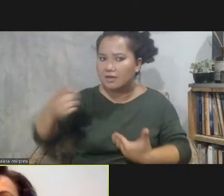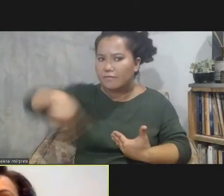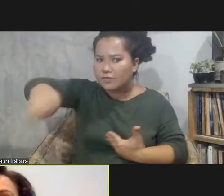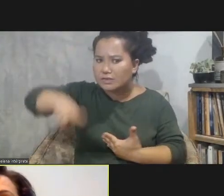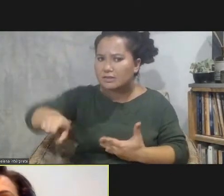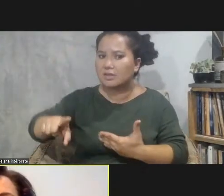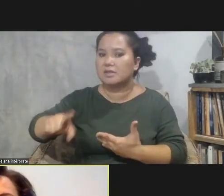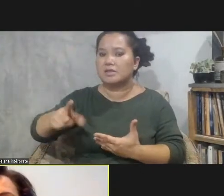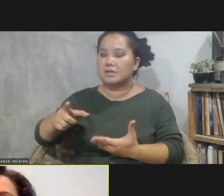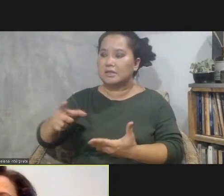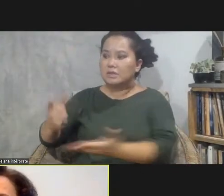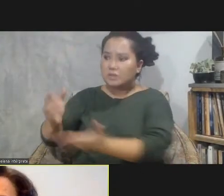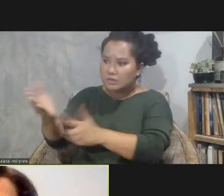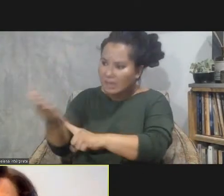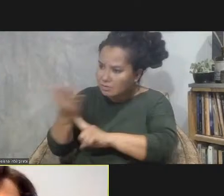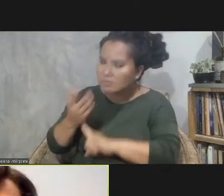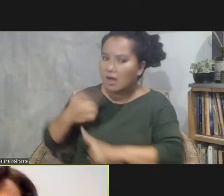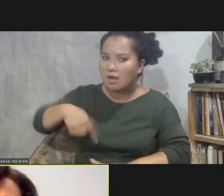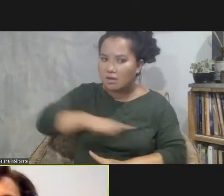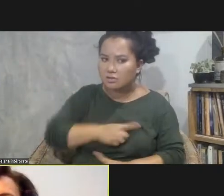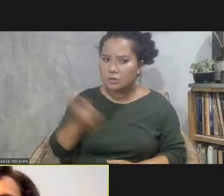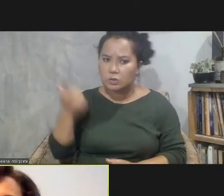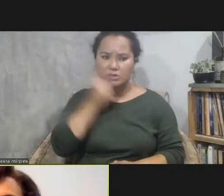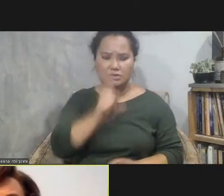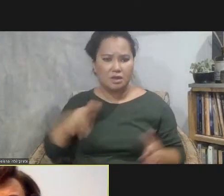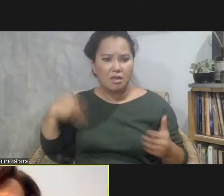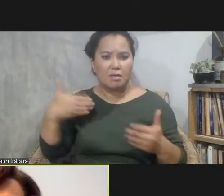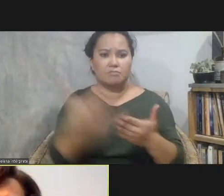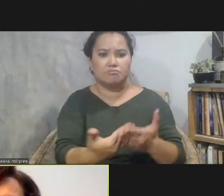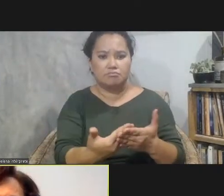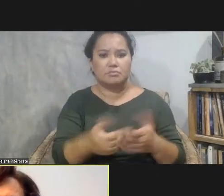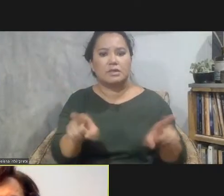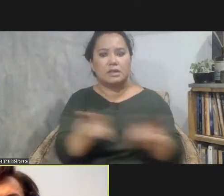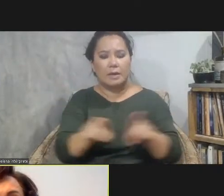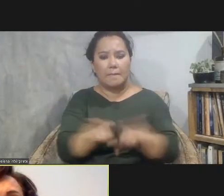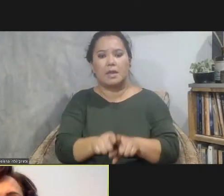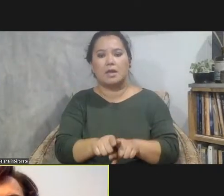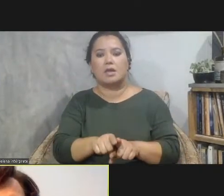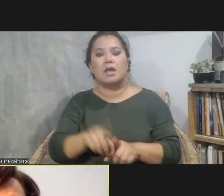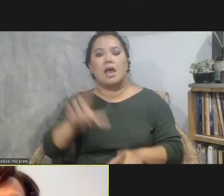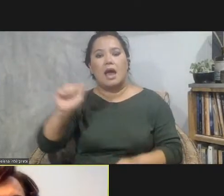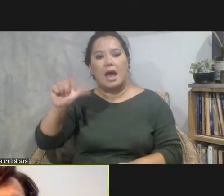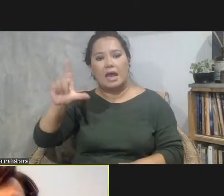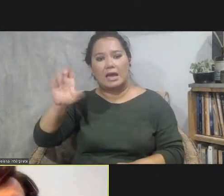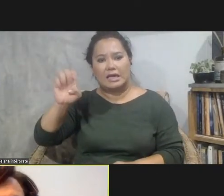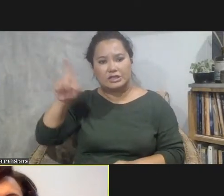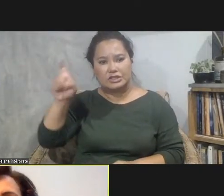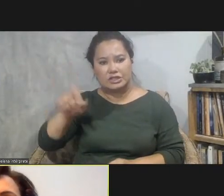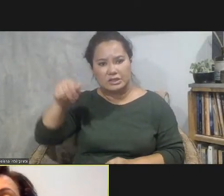colegas, diretores do DEX, Alexandre Pilate, Iracilda Pimentel e Alex